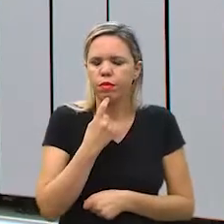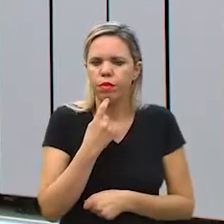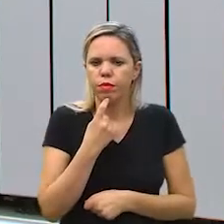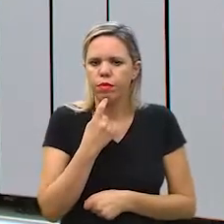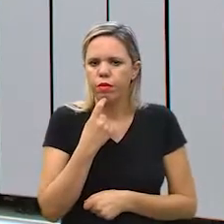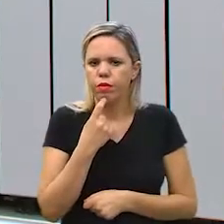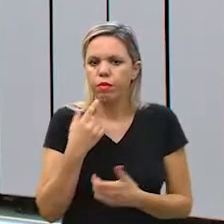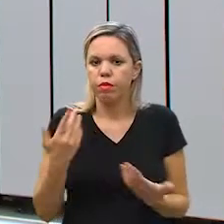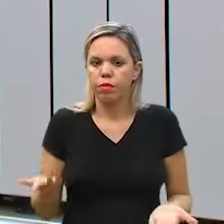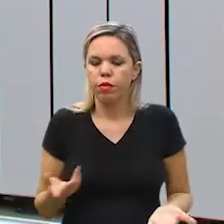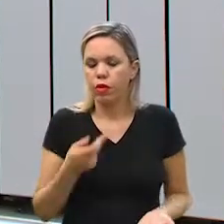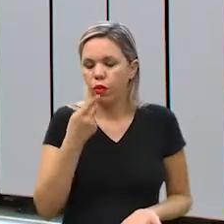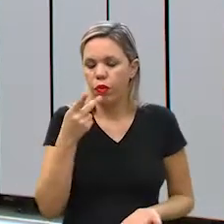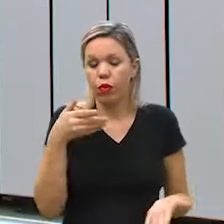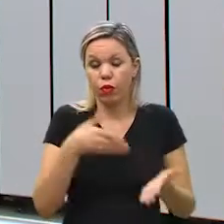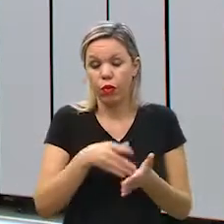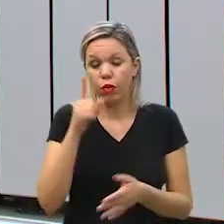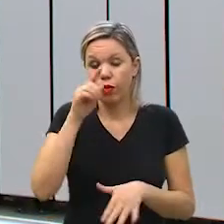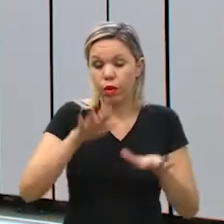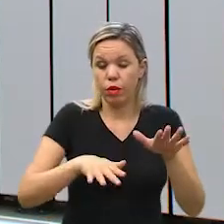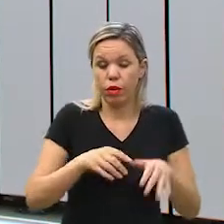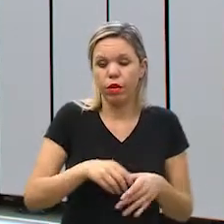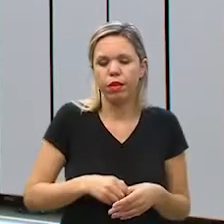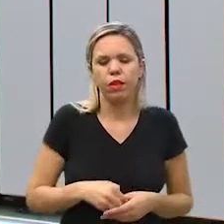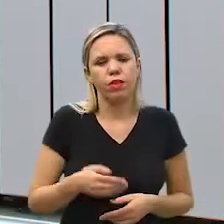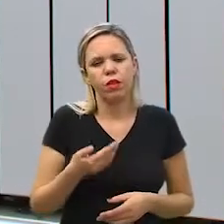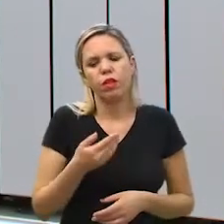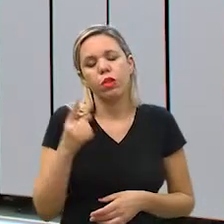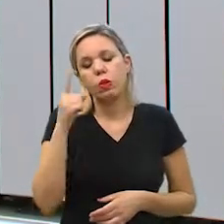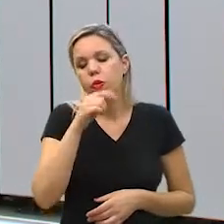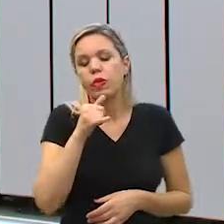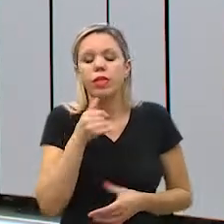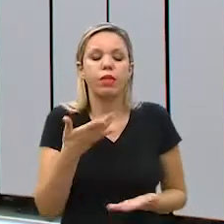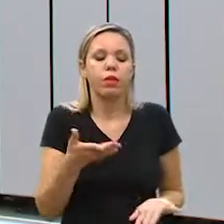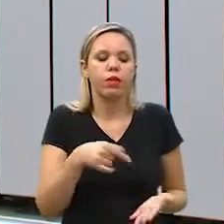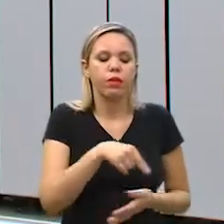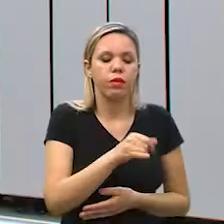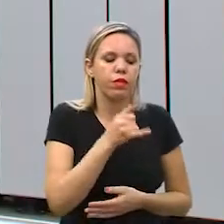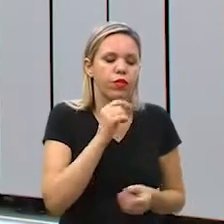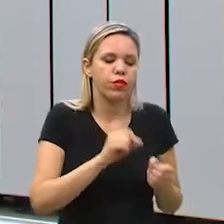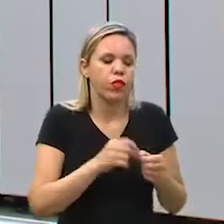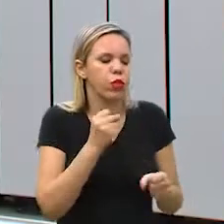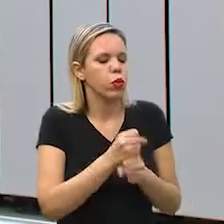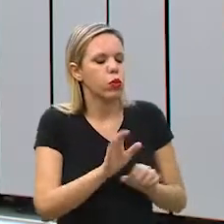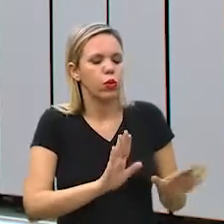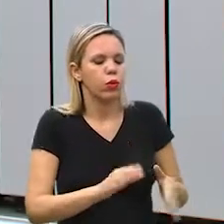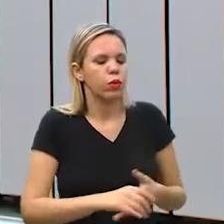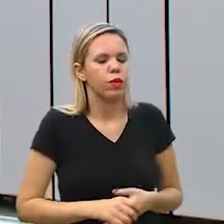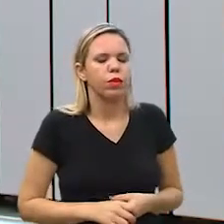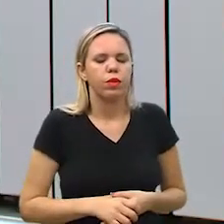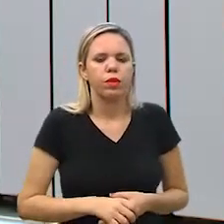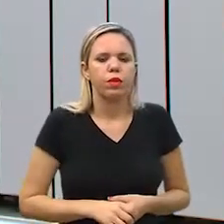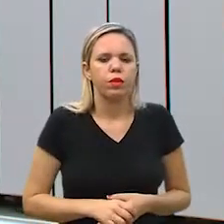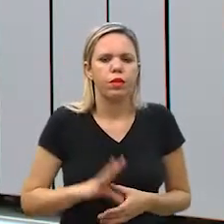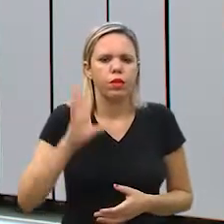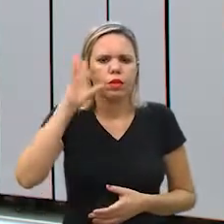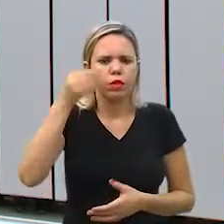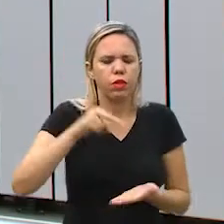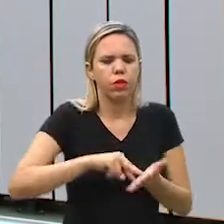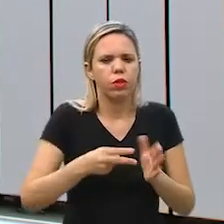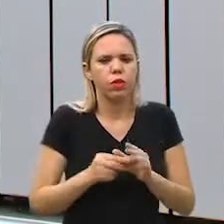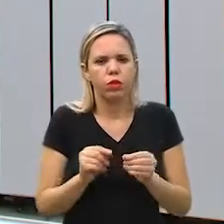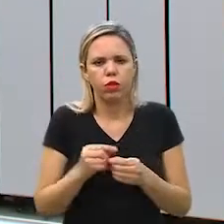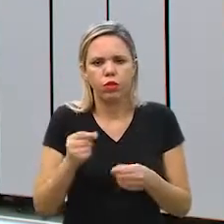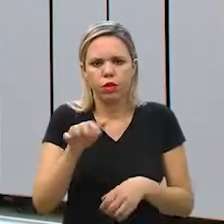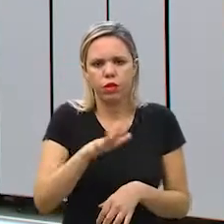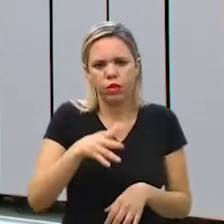Campinas, né? Eu falo dificuldade porque não é dificuldade de você fazer uma obra, entender que